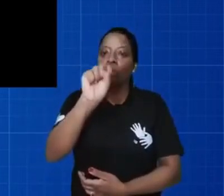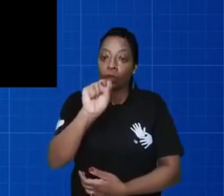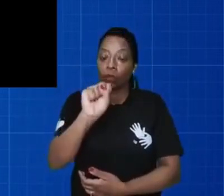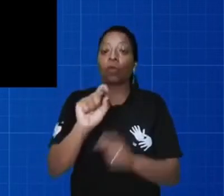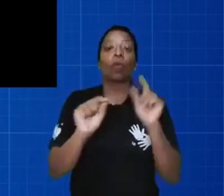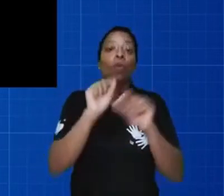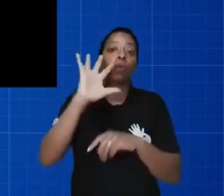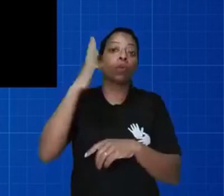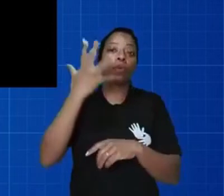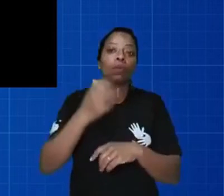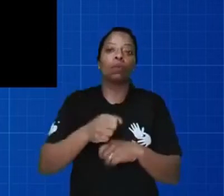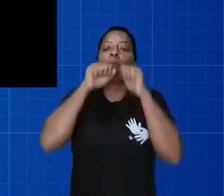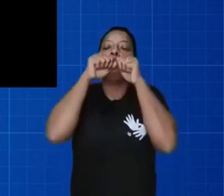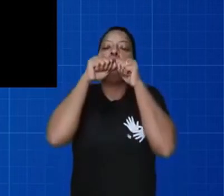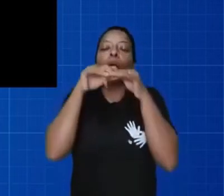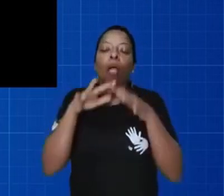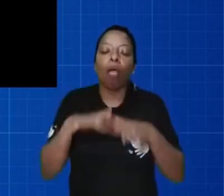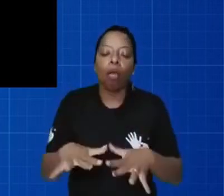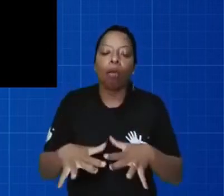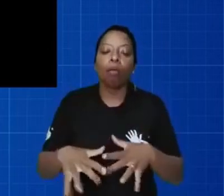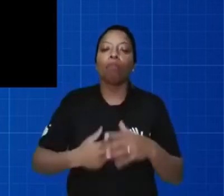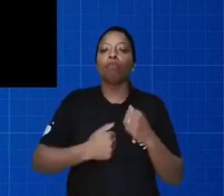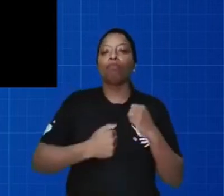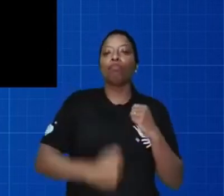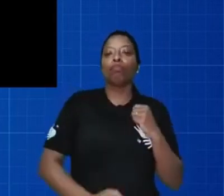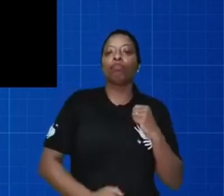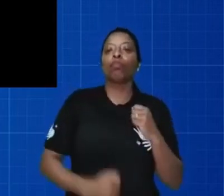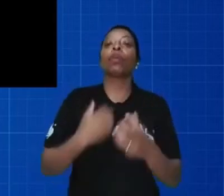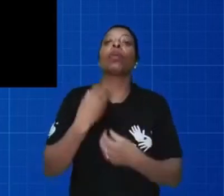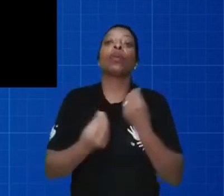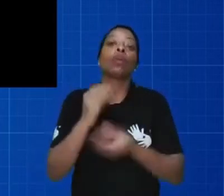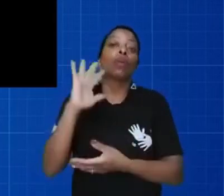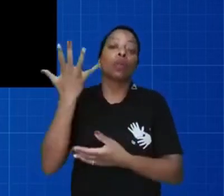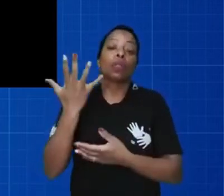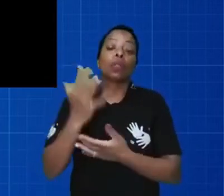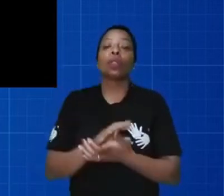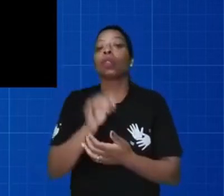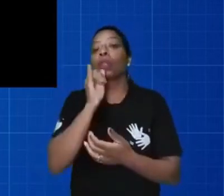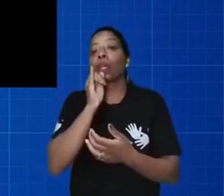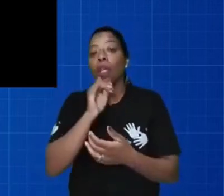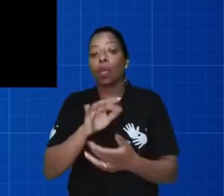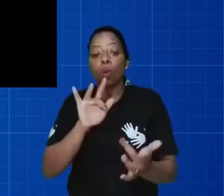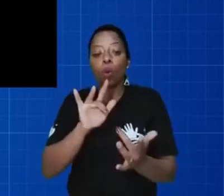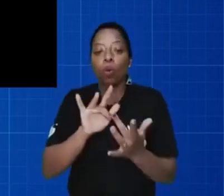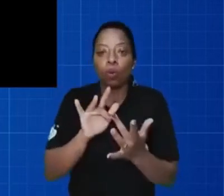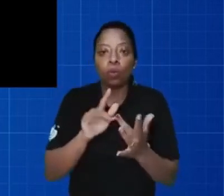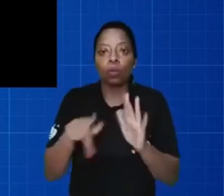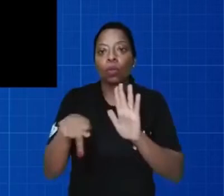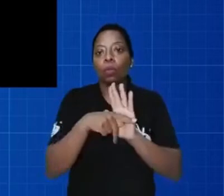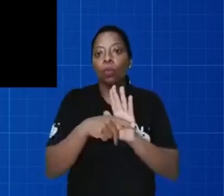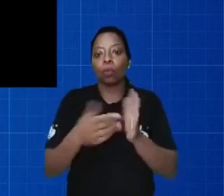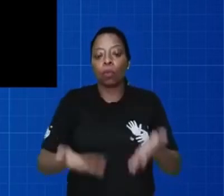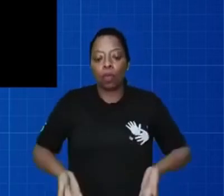que seria o contato indireto, né? Troca uma fralda, pega na maçaneta, acaba passando, mas tem um agravante, que ele